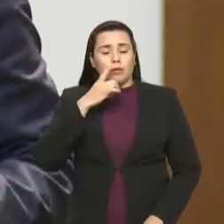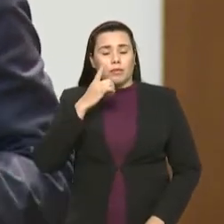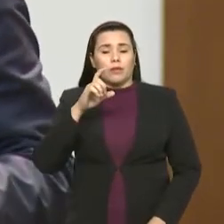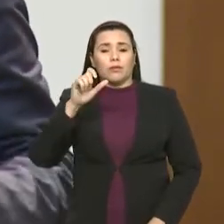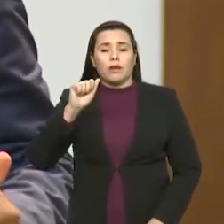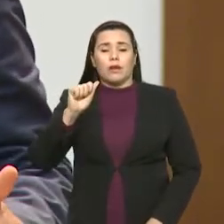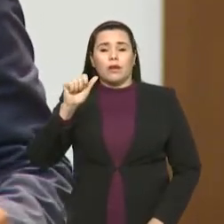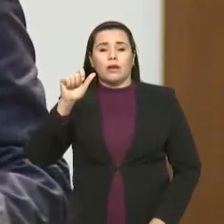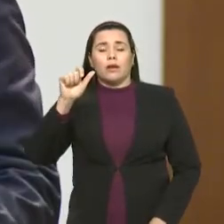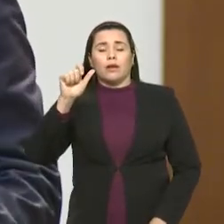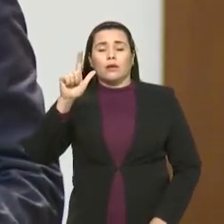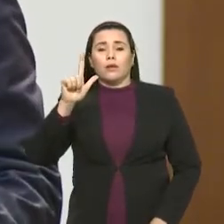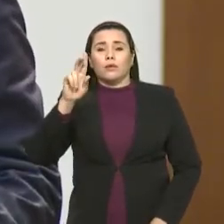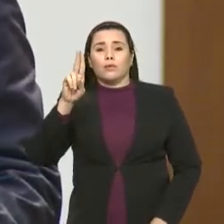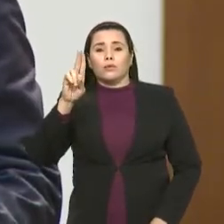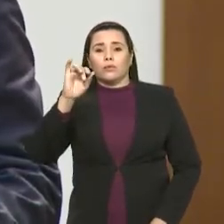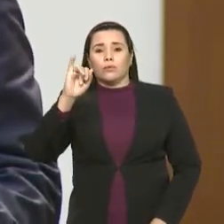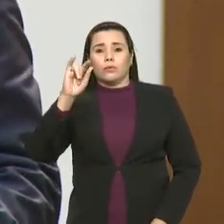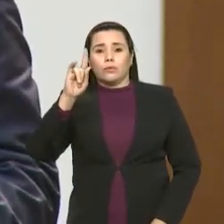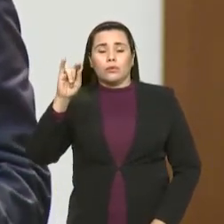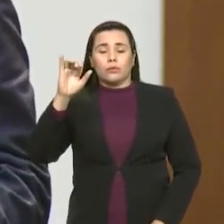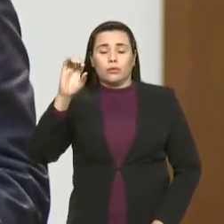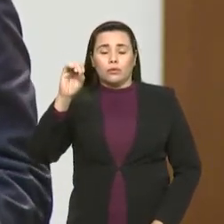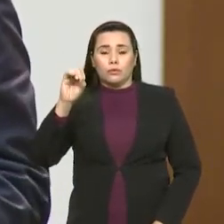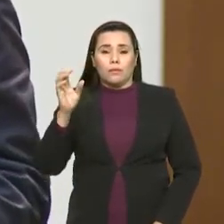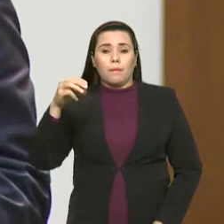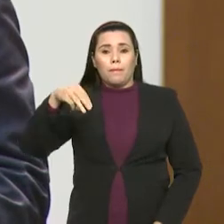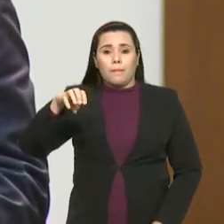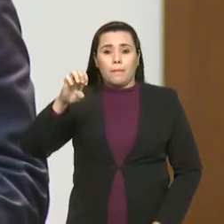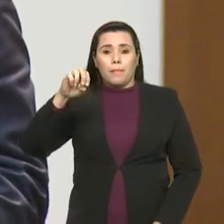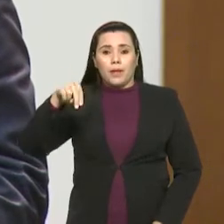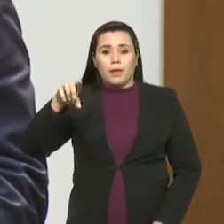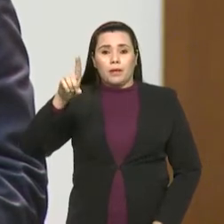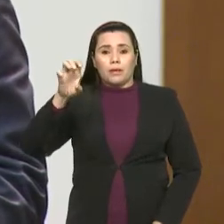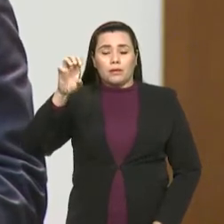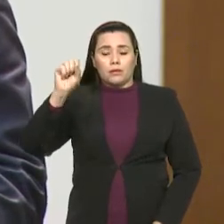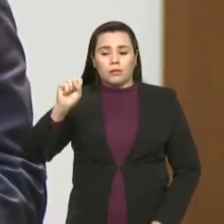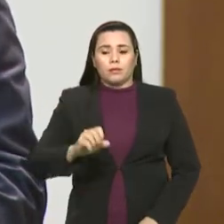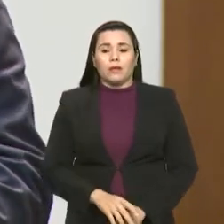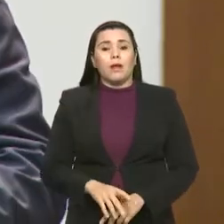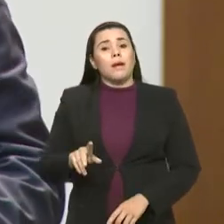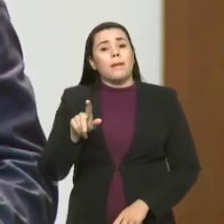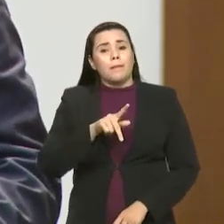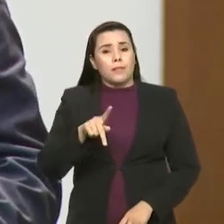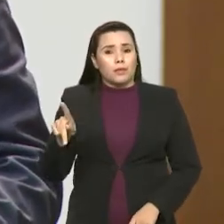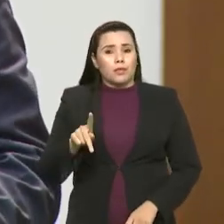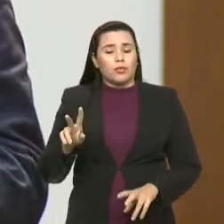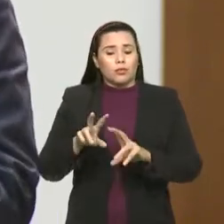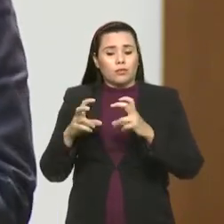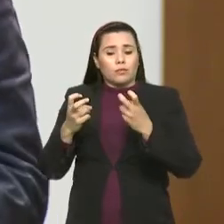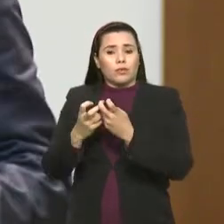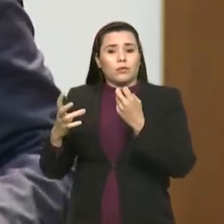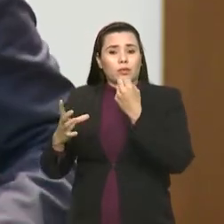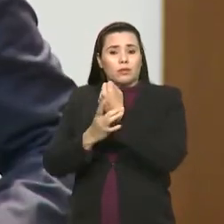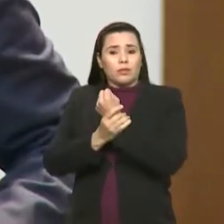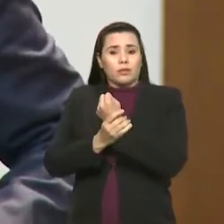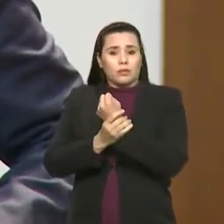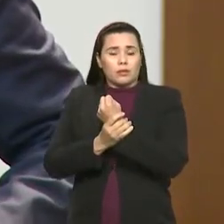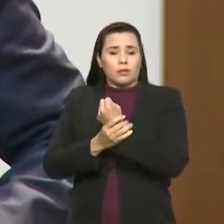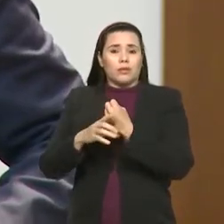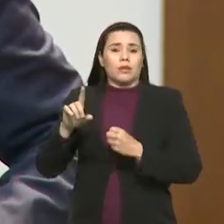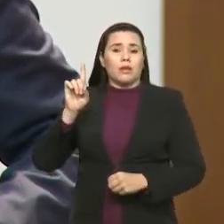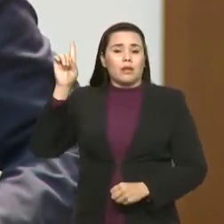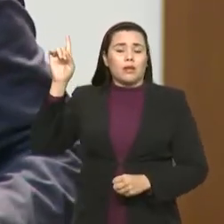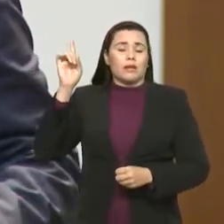Mendes, deputado atuante, presidente da Comissão de Segurança da Câmara Federal, que inclusive realizaremos uma